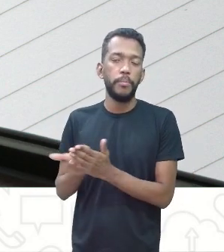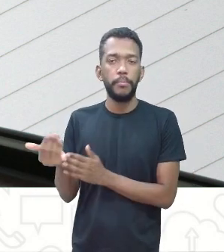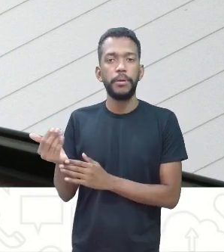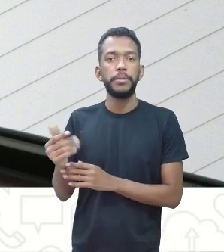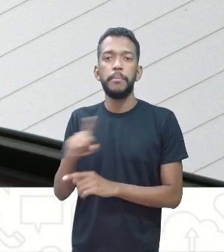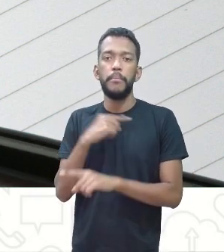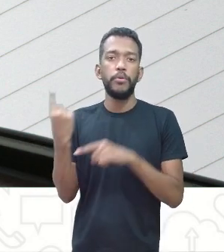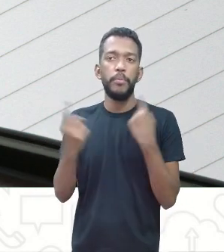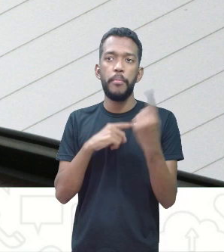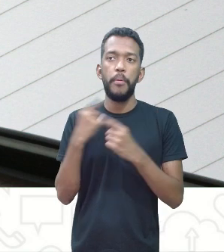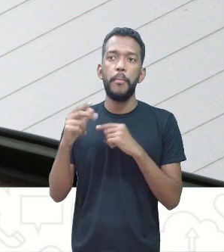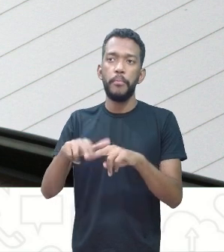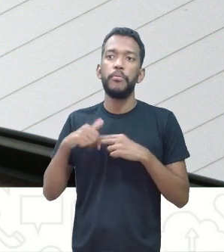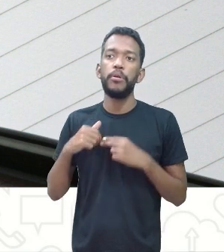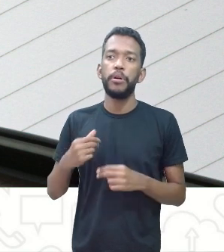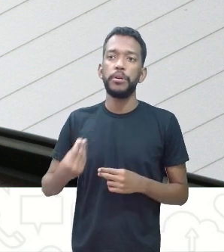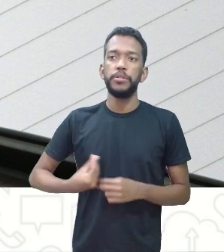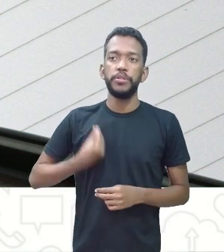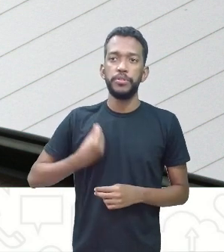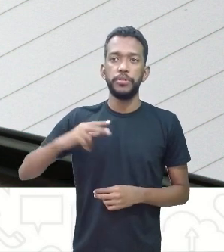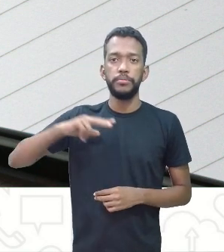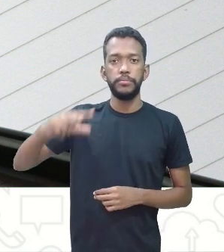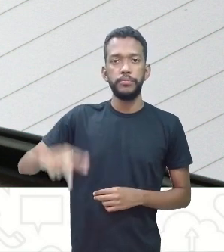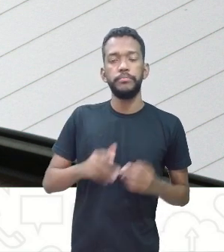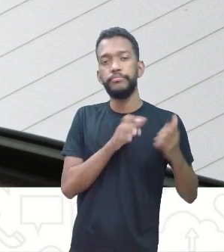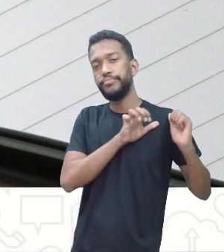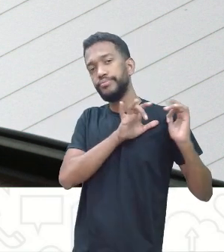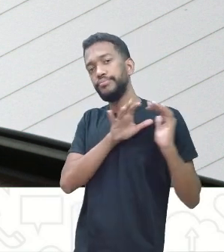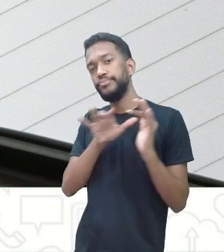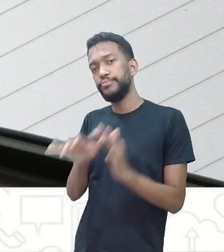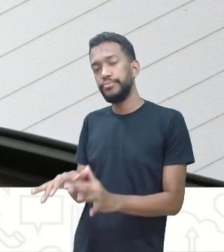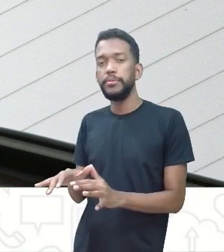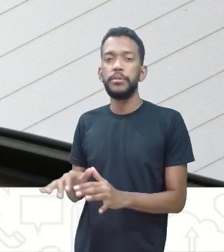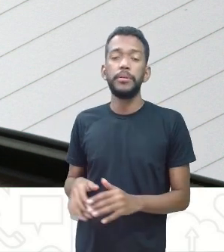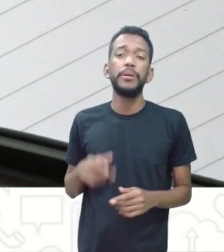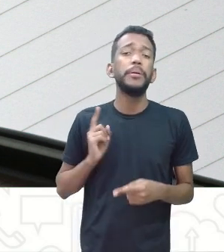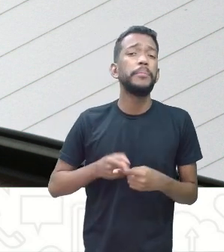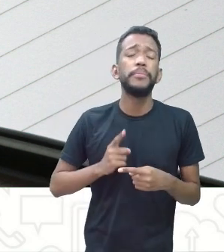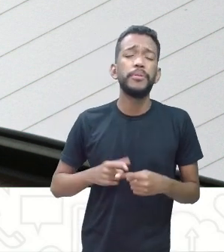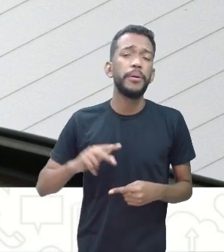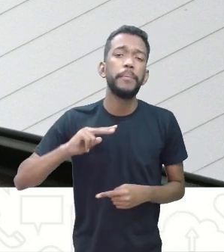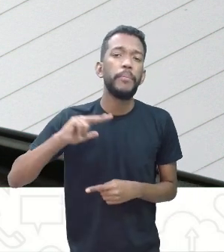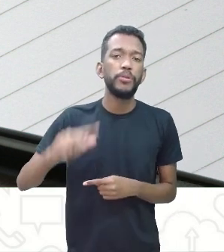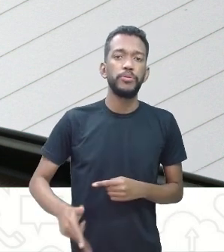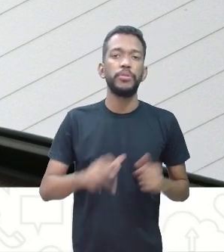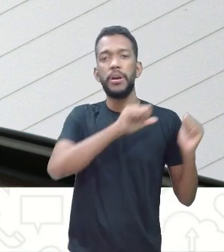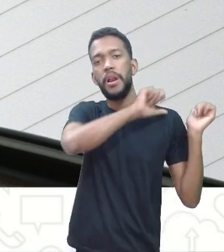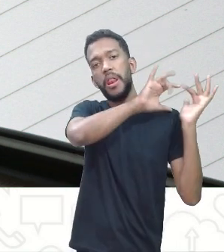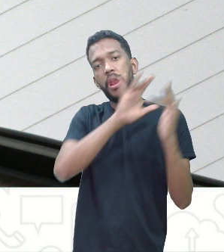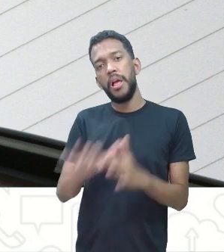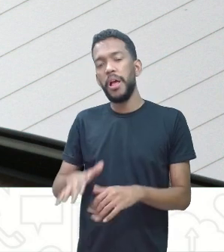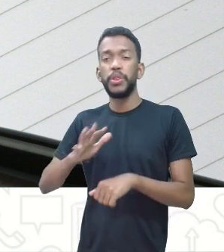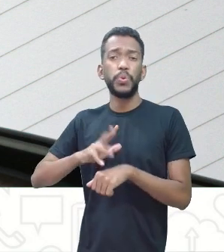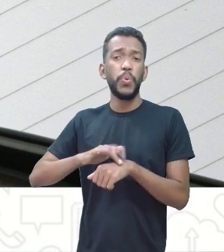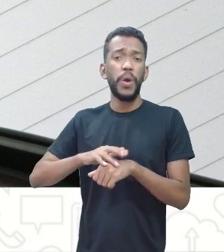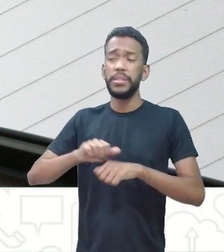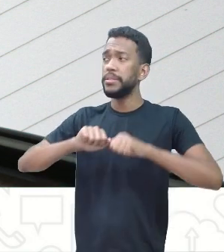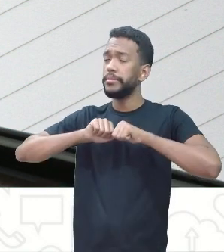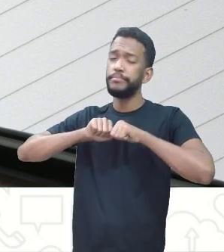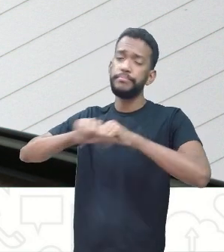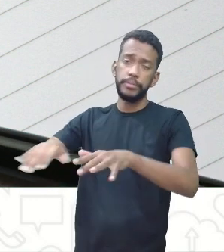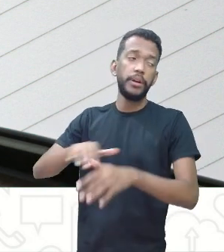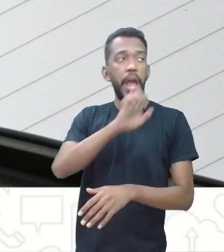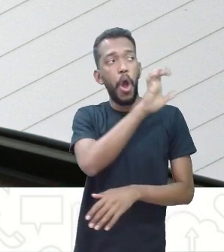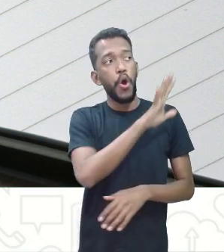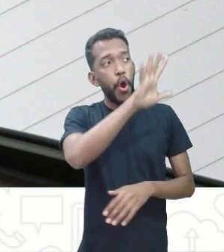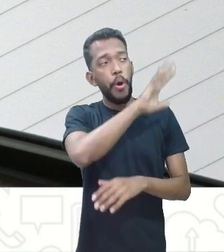em decorrência da presença dos portugueses na América. Por quê? Os portugueses, quando chegam aqui, eles vão trazer uma série de doenças, né, de lá da